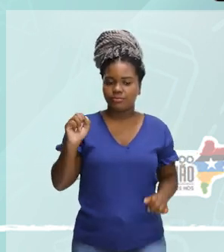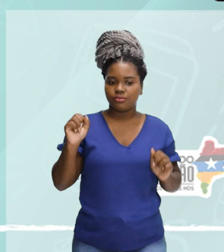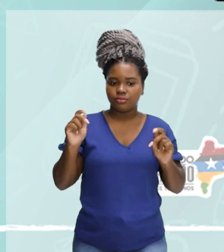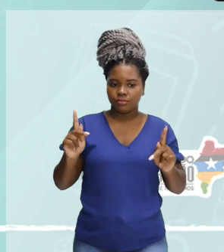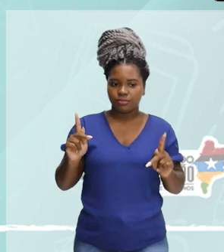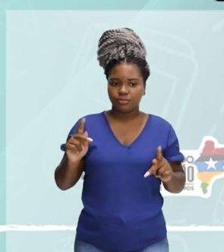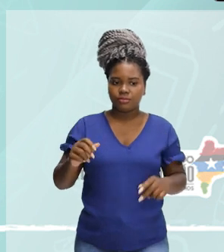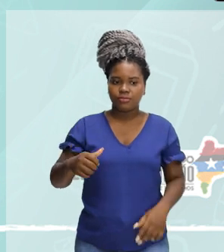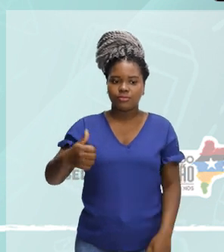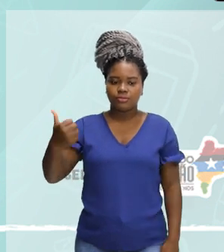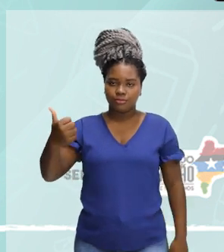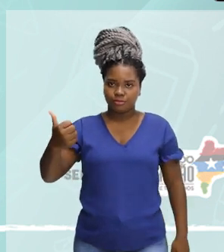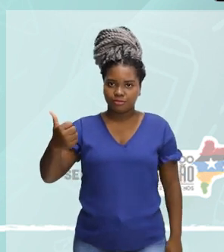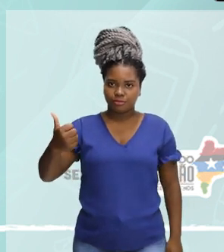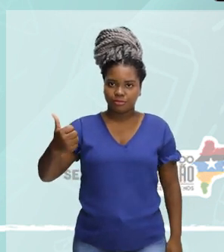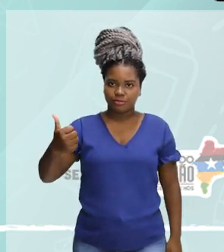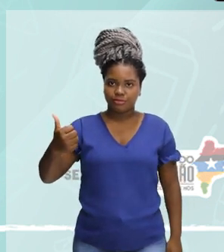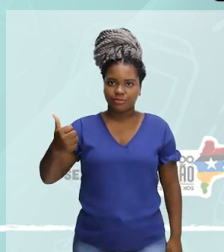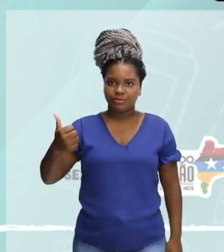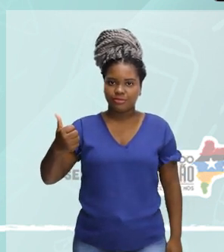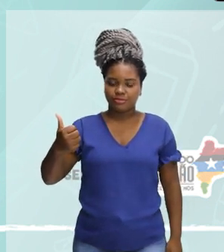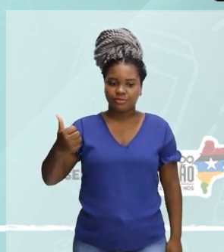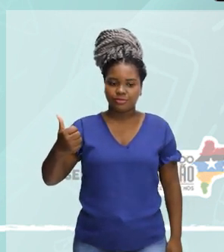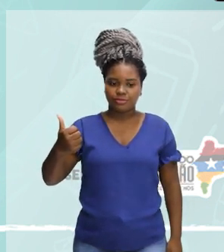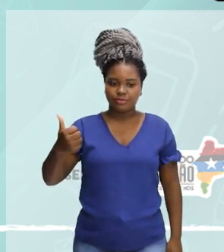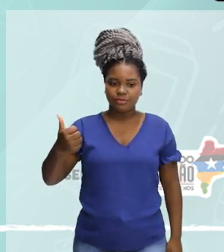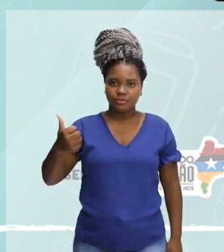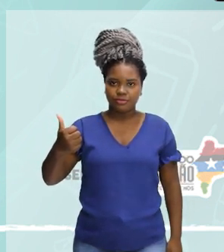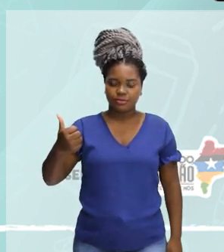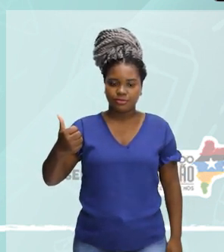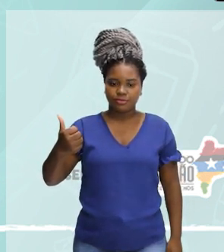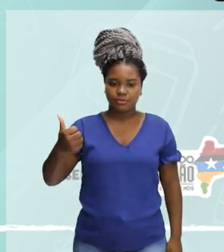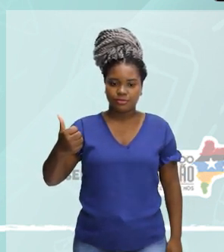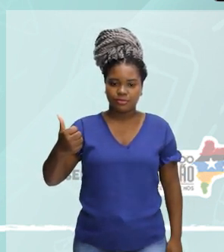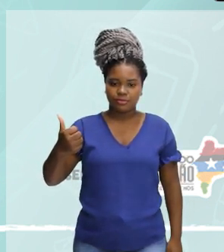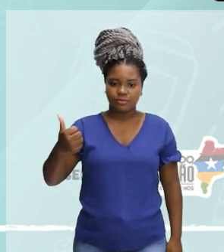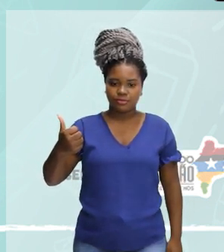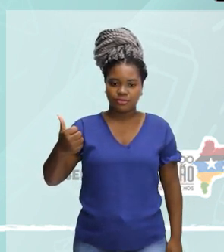Então, me gostaria saber qual é o lugar